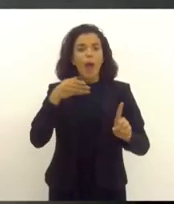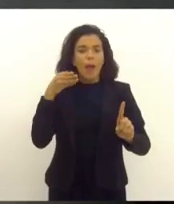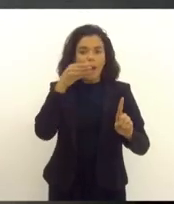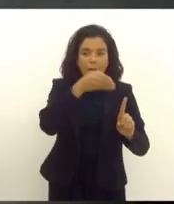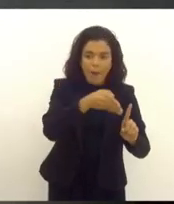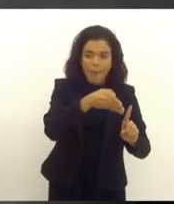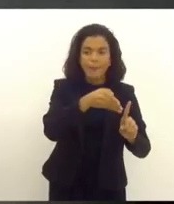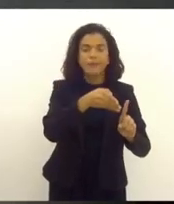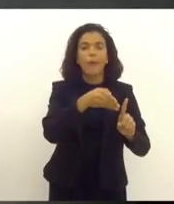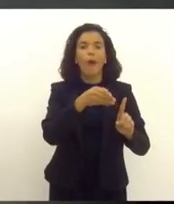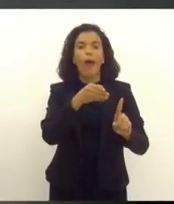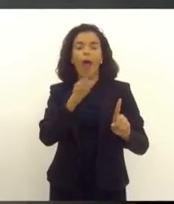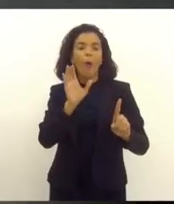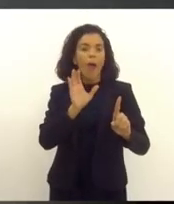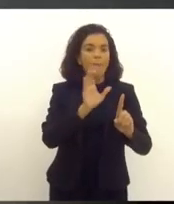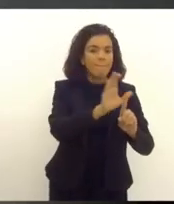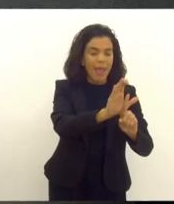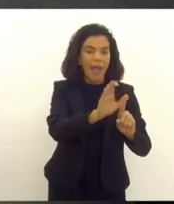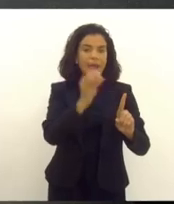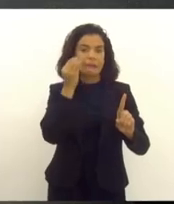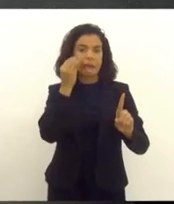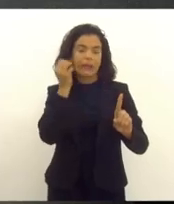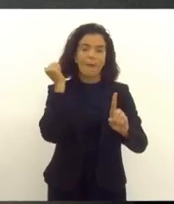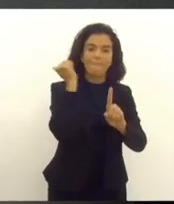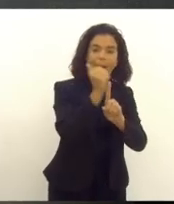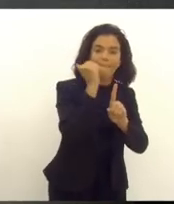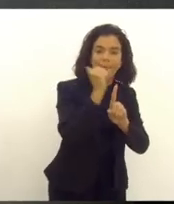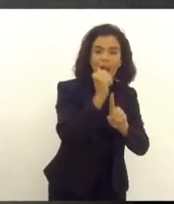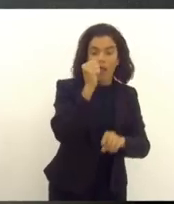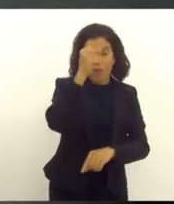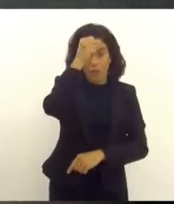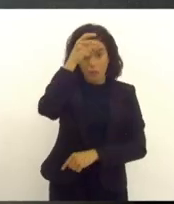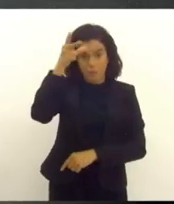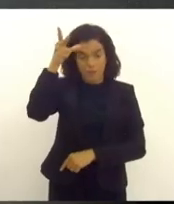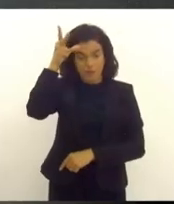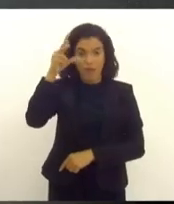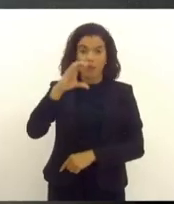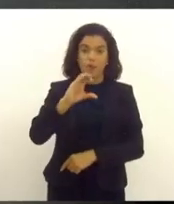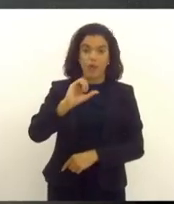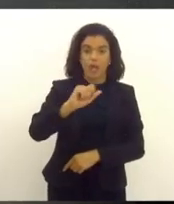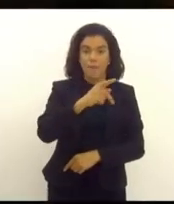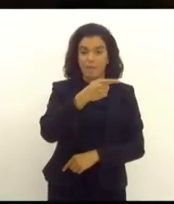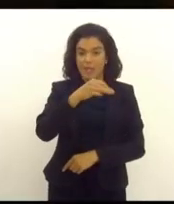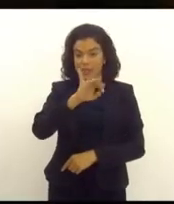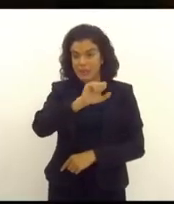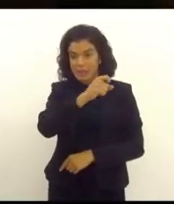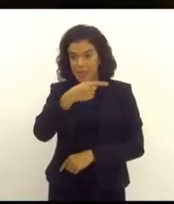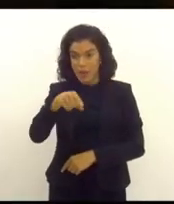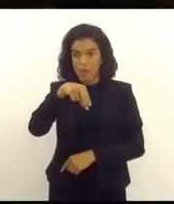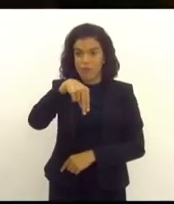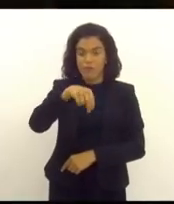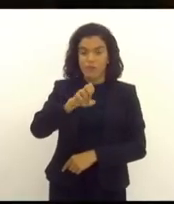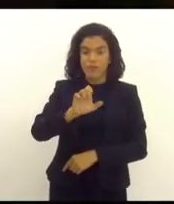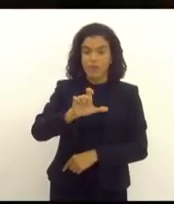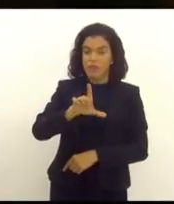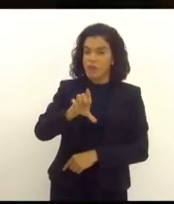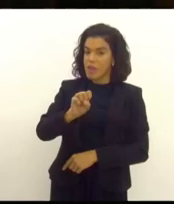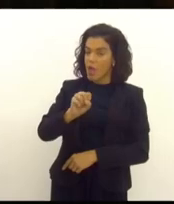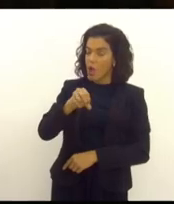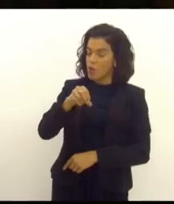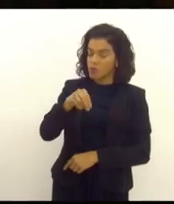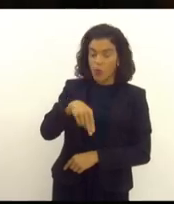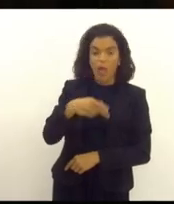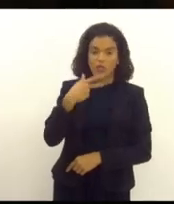a uma ameaça de um atentado à Vida do nosso prefeito Capitão Nelson nós não estamos aqui afirmando que essa conversa